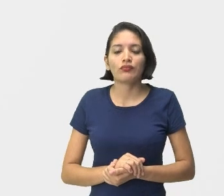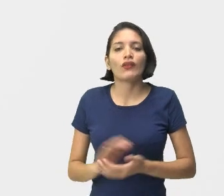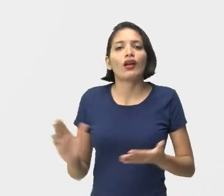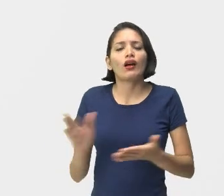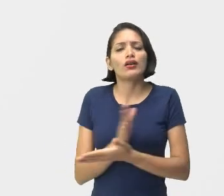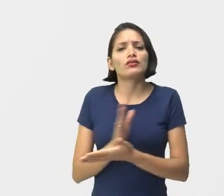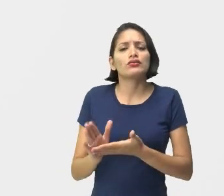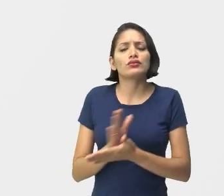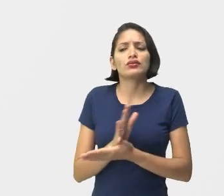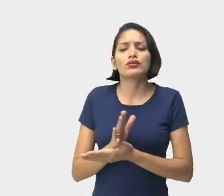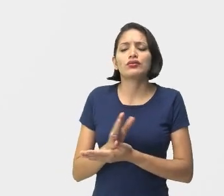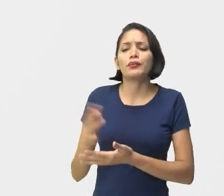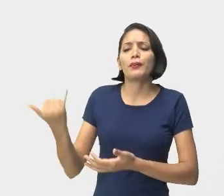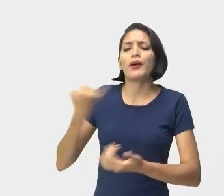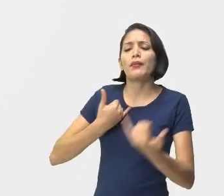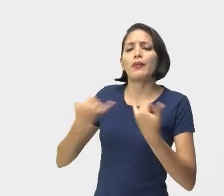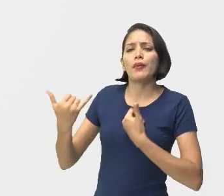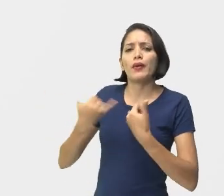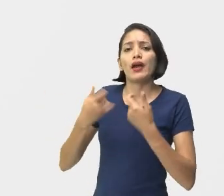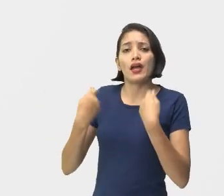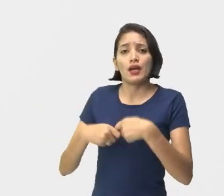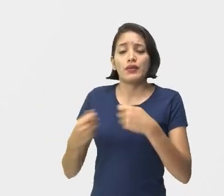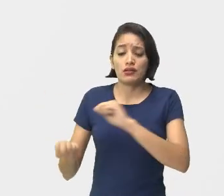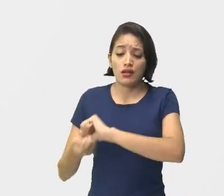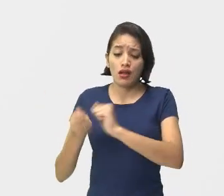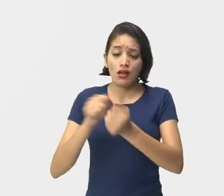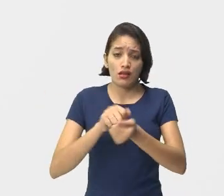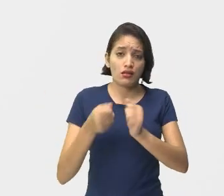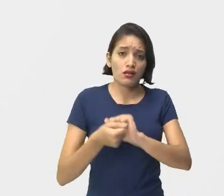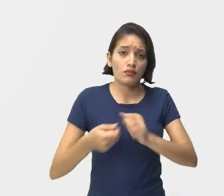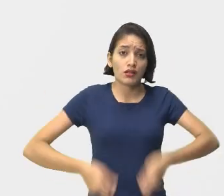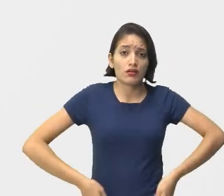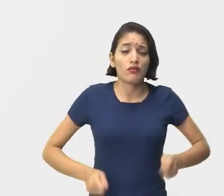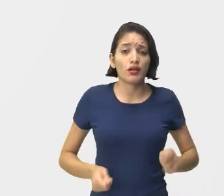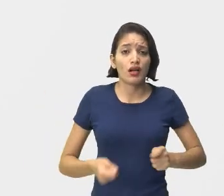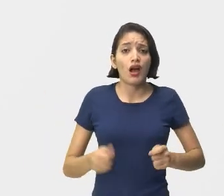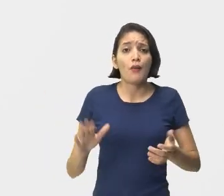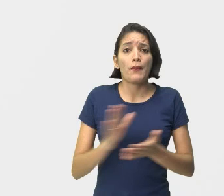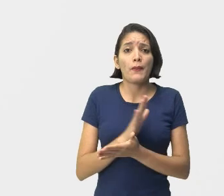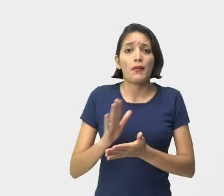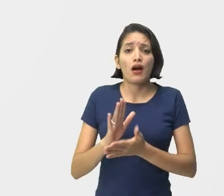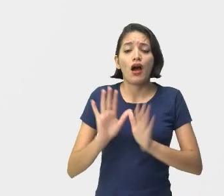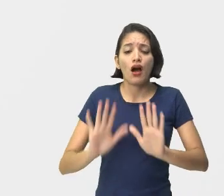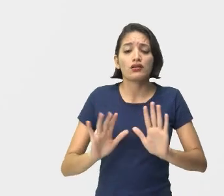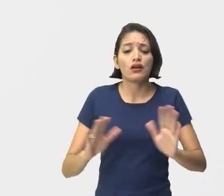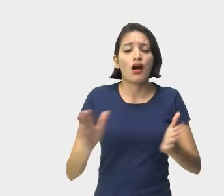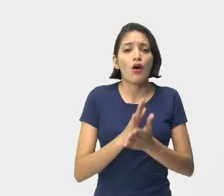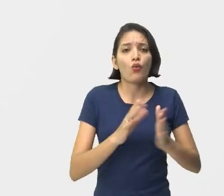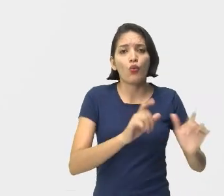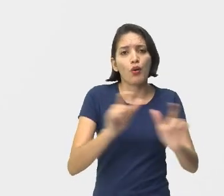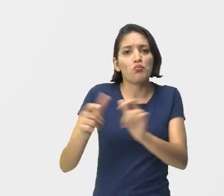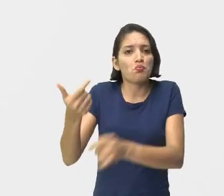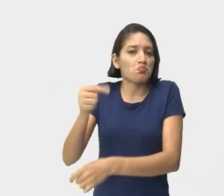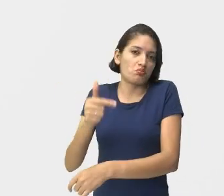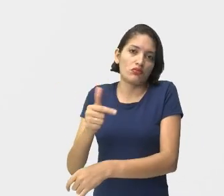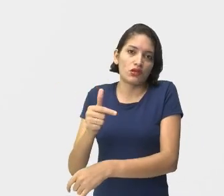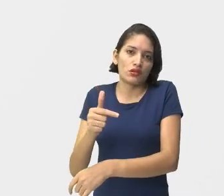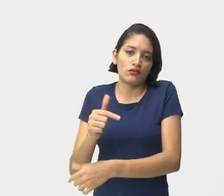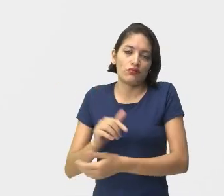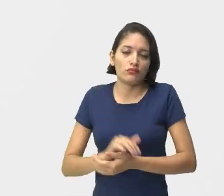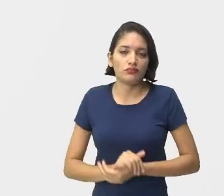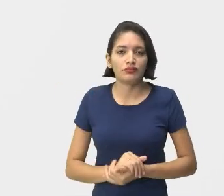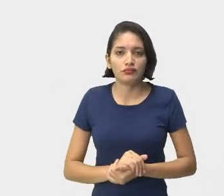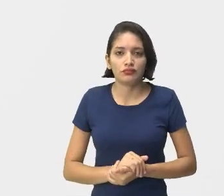que tem que ter adaptação para cadeirantes, mas muitas vezes tem lugares que não tem. Né? Então, ninguém vê